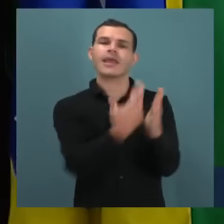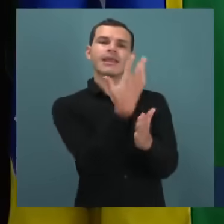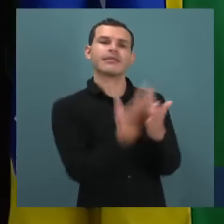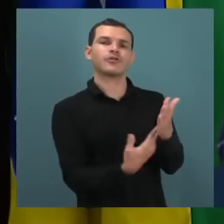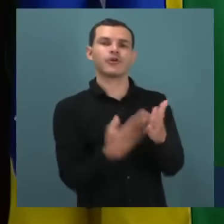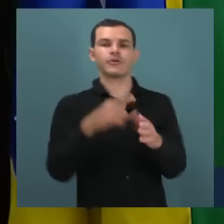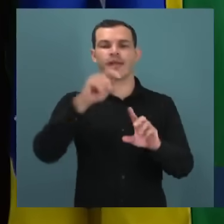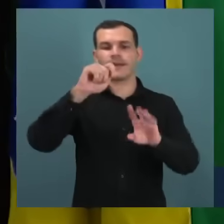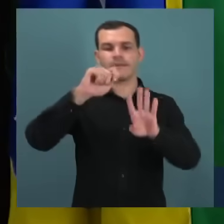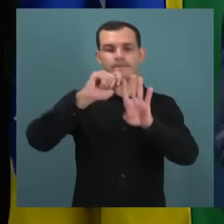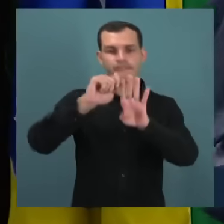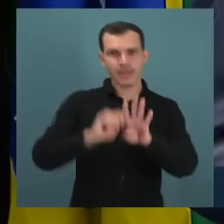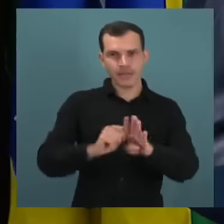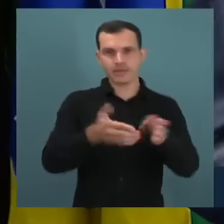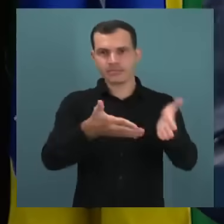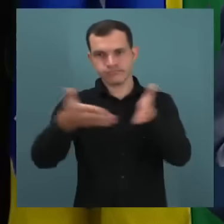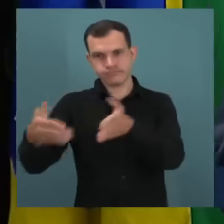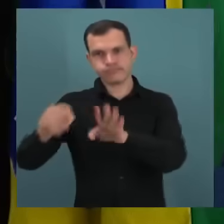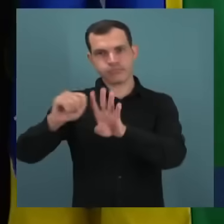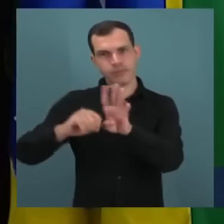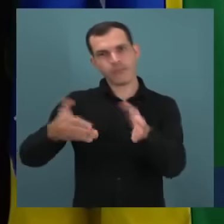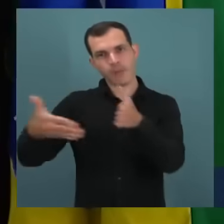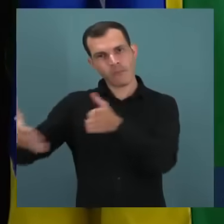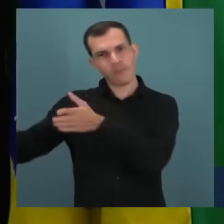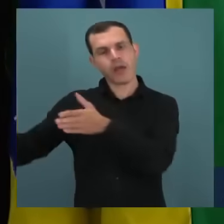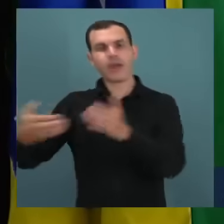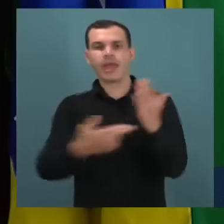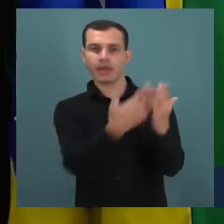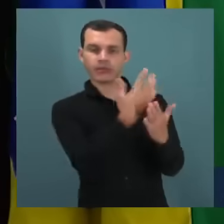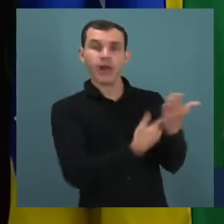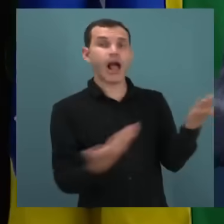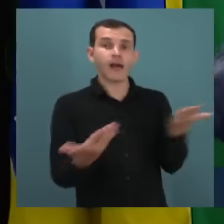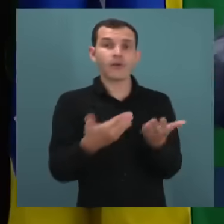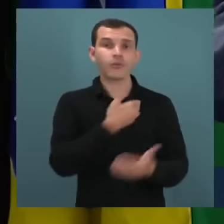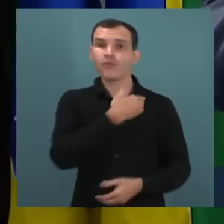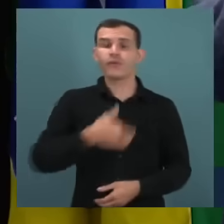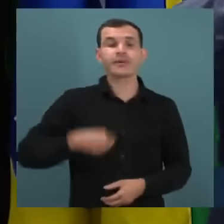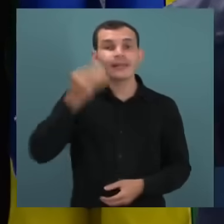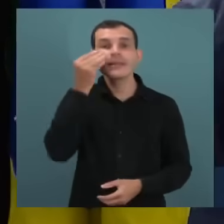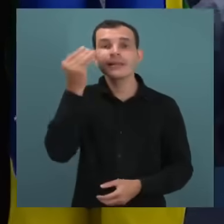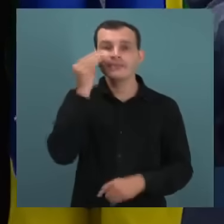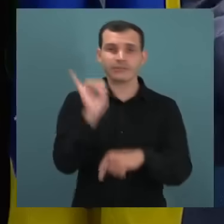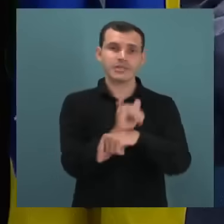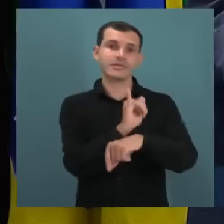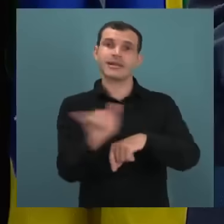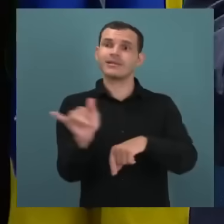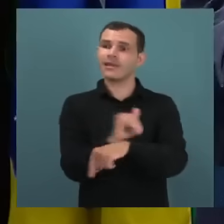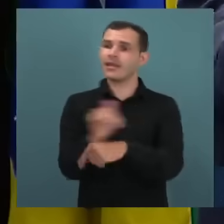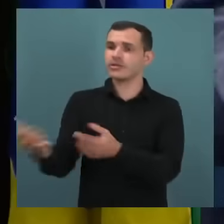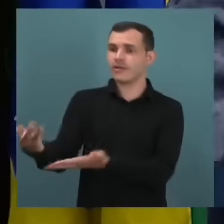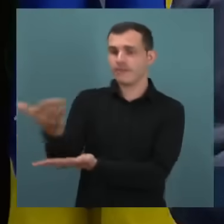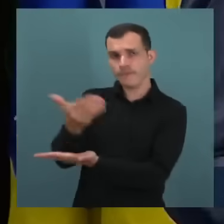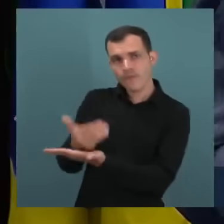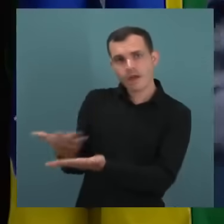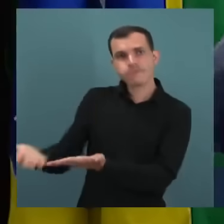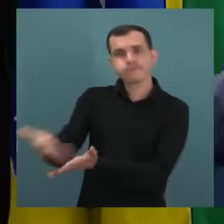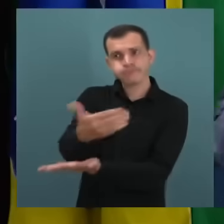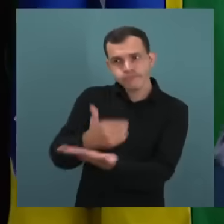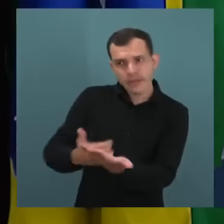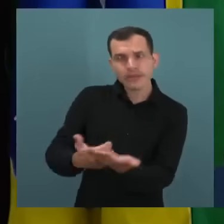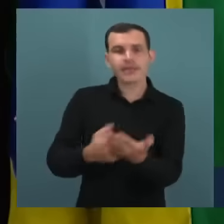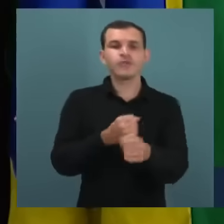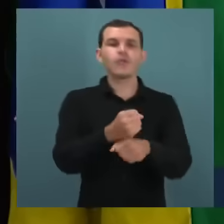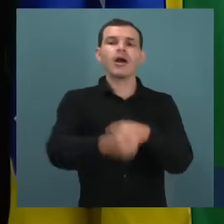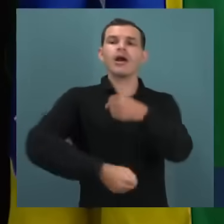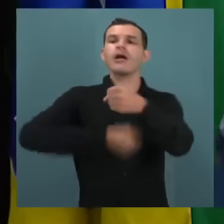regra, o governo vem correndo atrás de receitas não recorrentes, ou seja, que não se repetem no ano subsequente. Isto